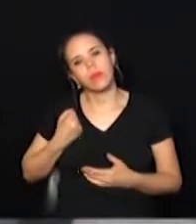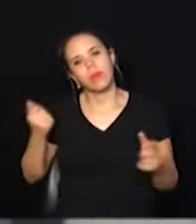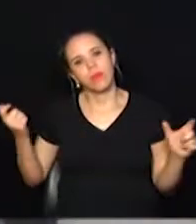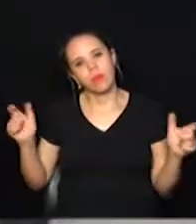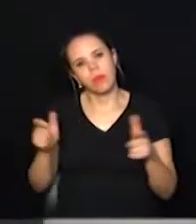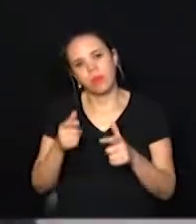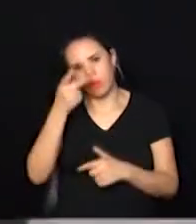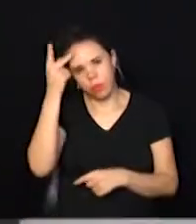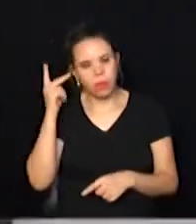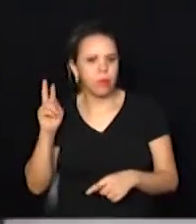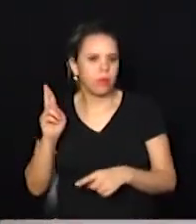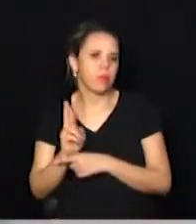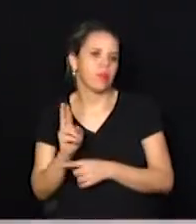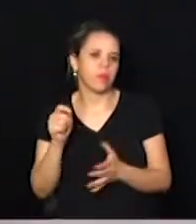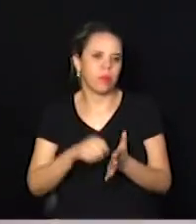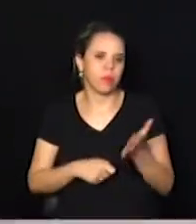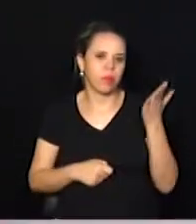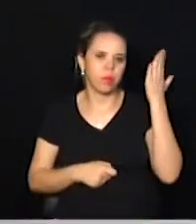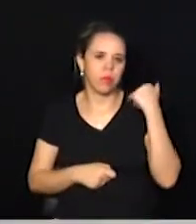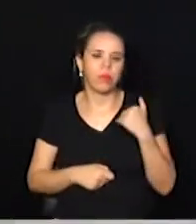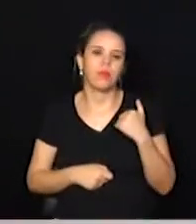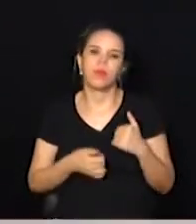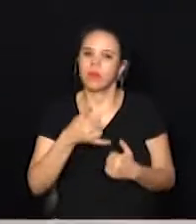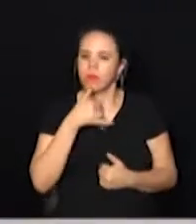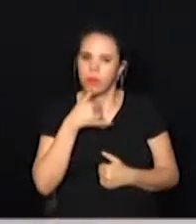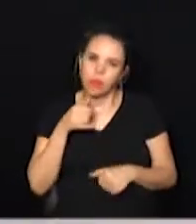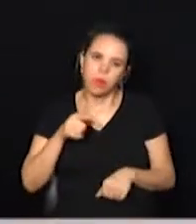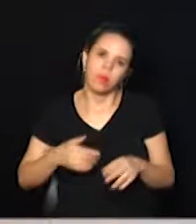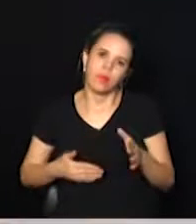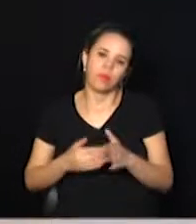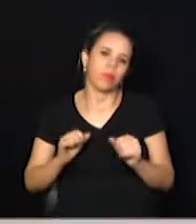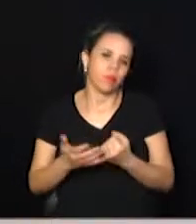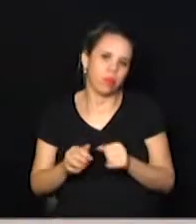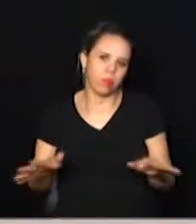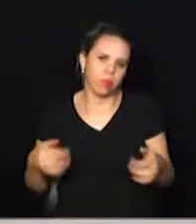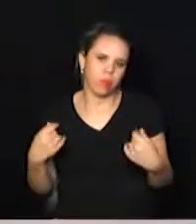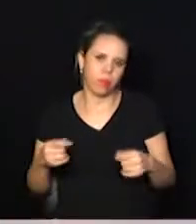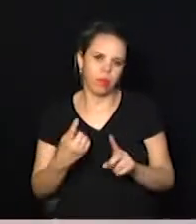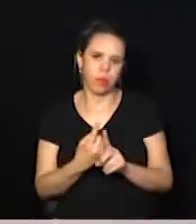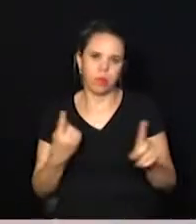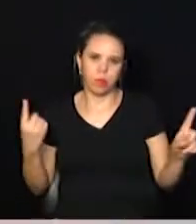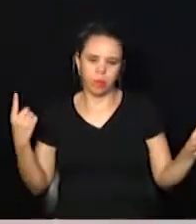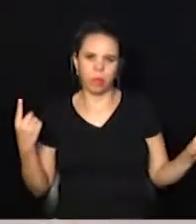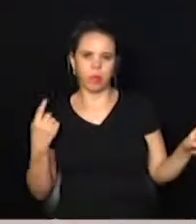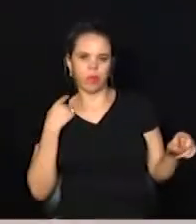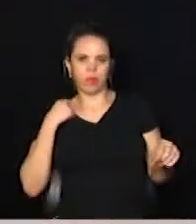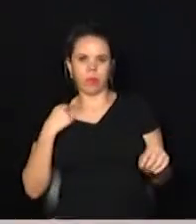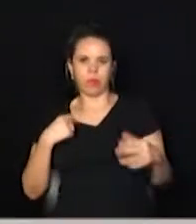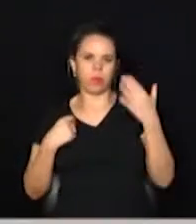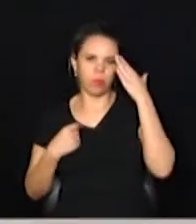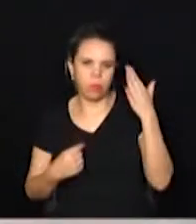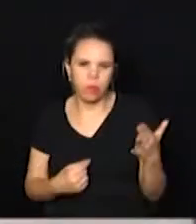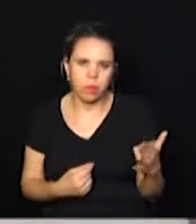mas representativo, né? A gente sabe que a gente ainda, infelizmente, está na pandemia, a gente precisa manter o distanciamento social. Quero